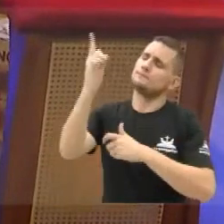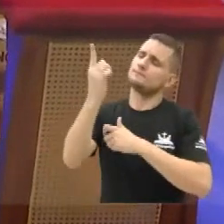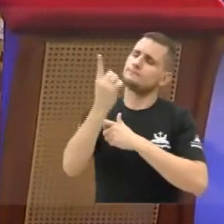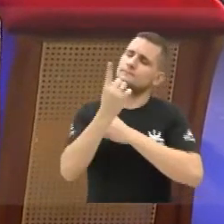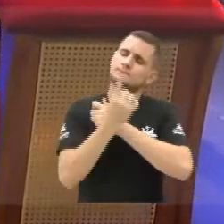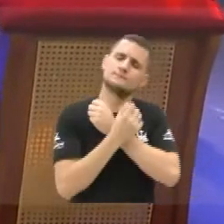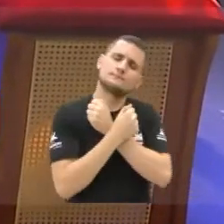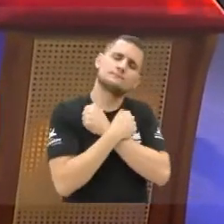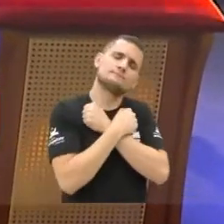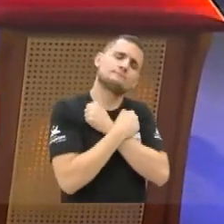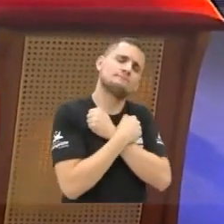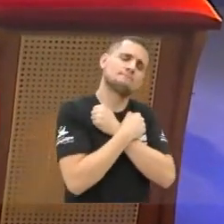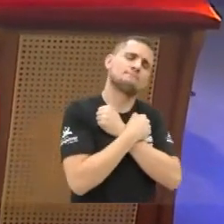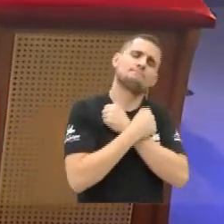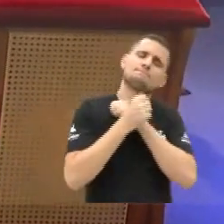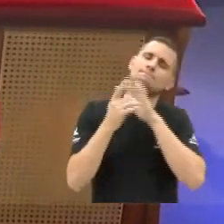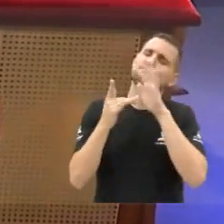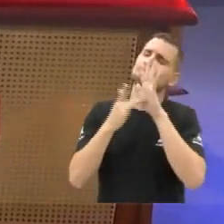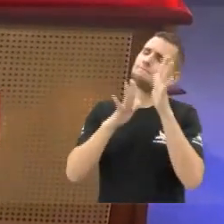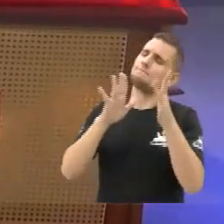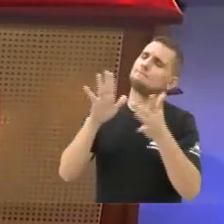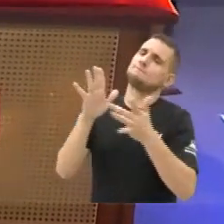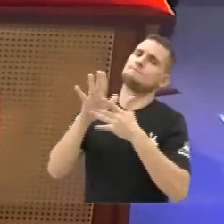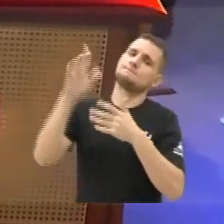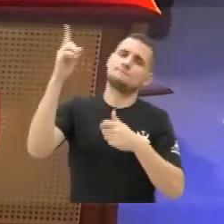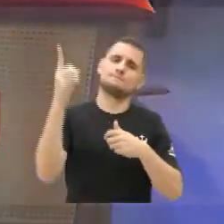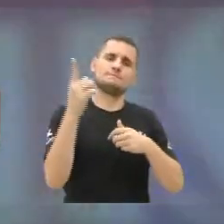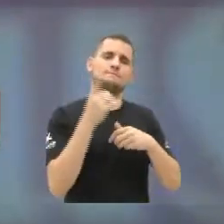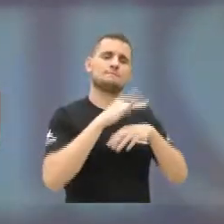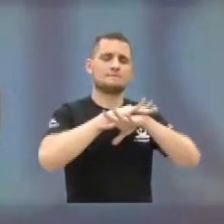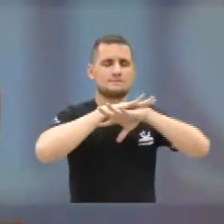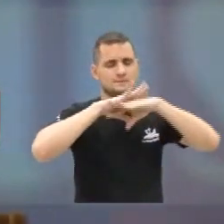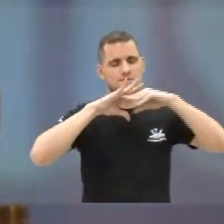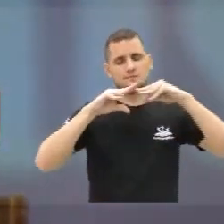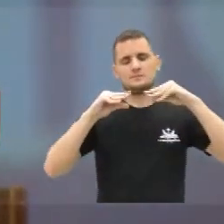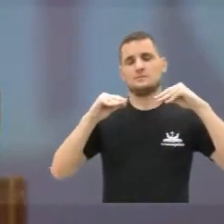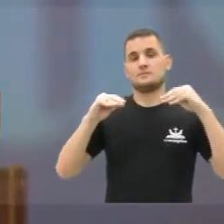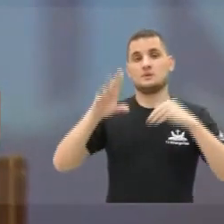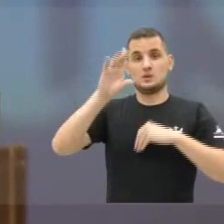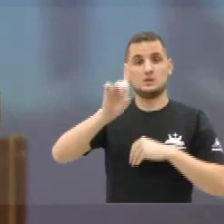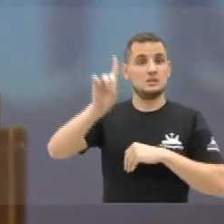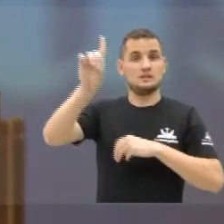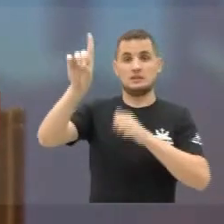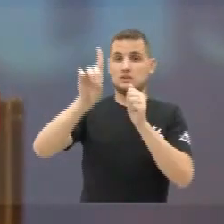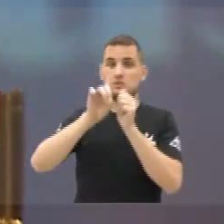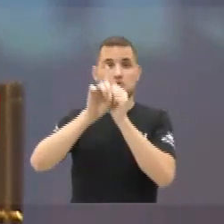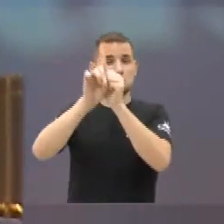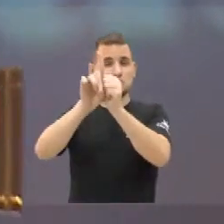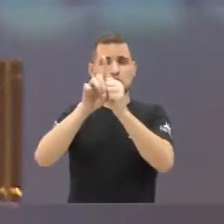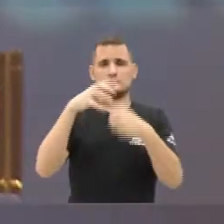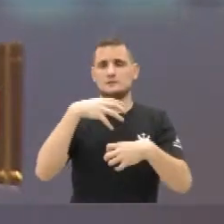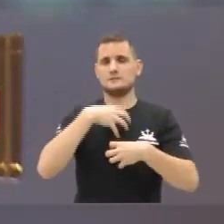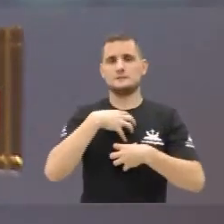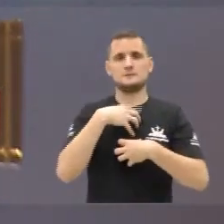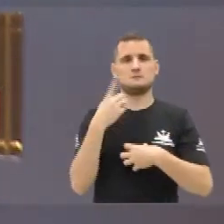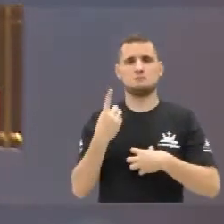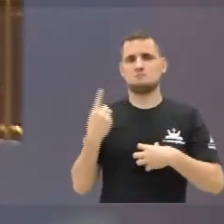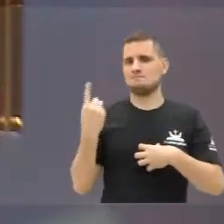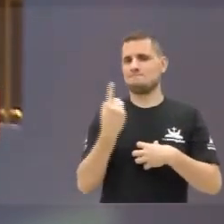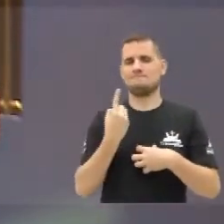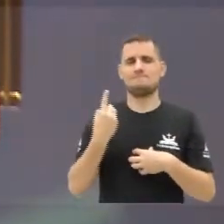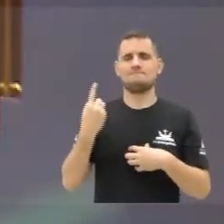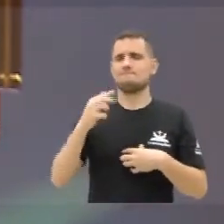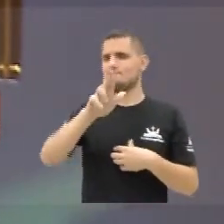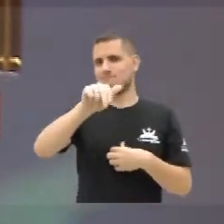curar, meu Deus. Contigo não estou sozinho. Vou me